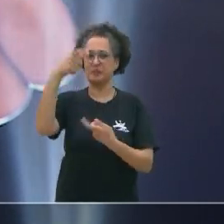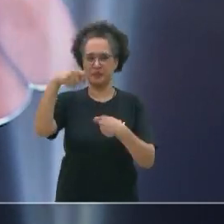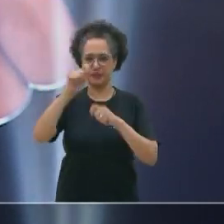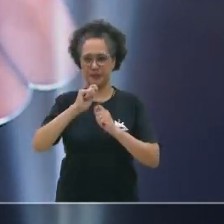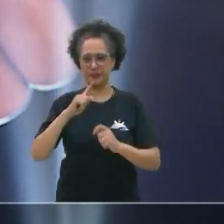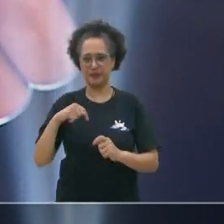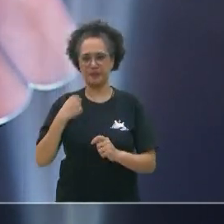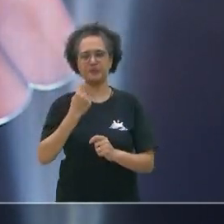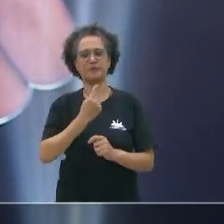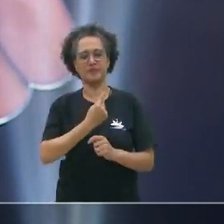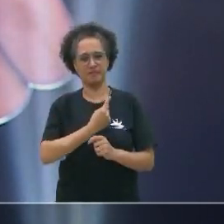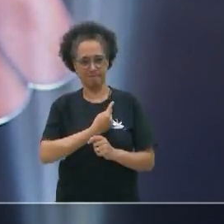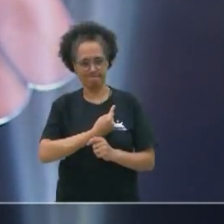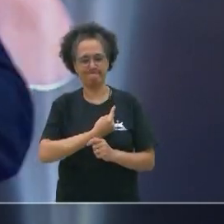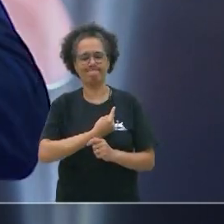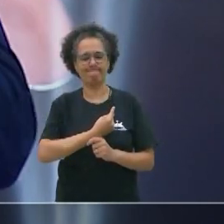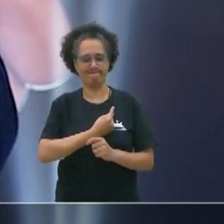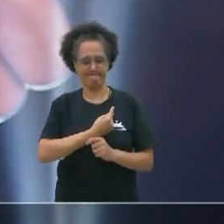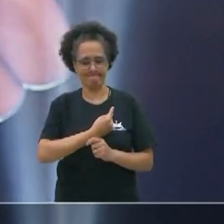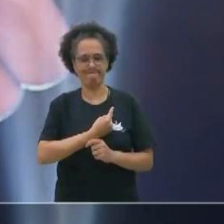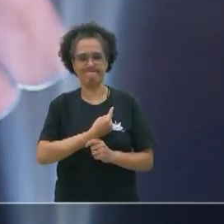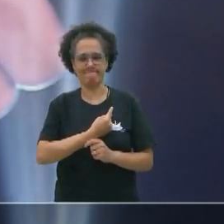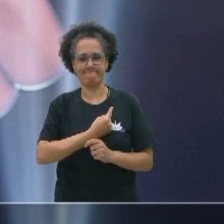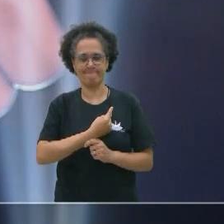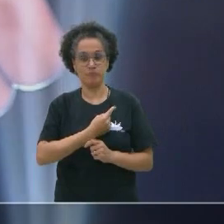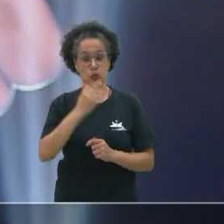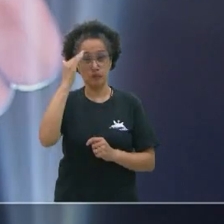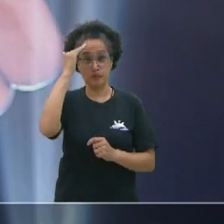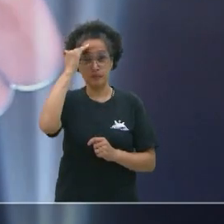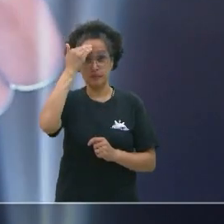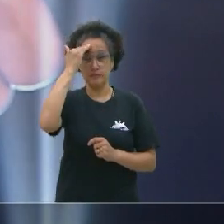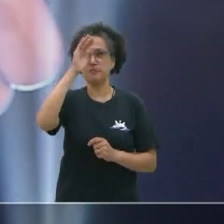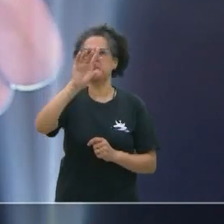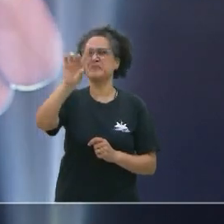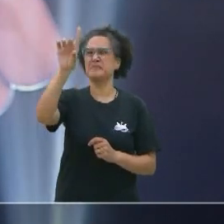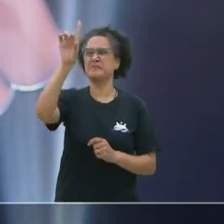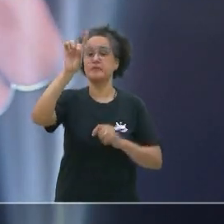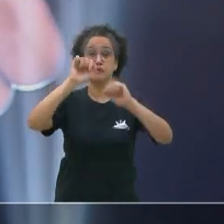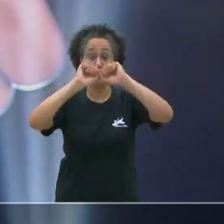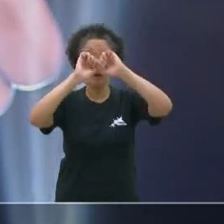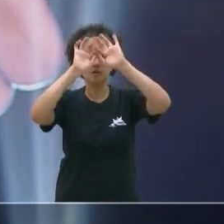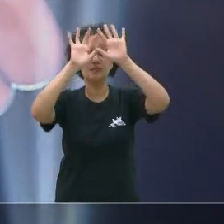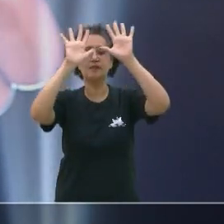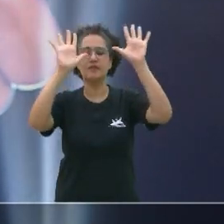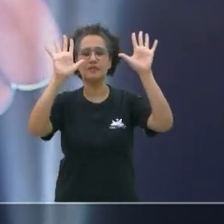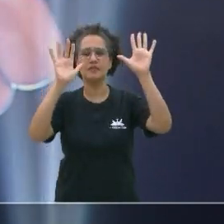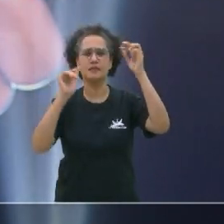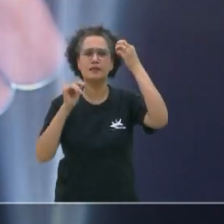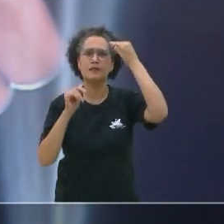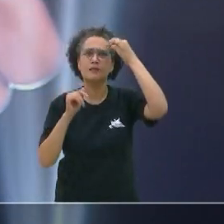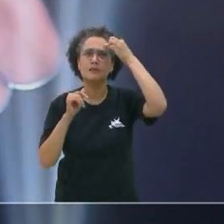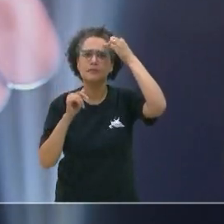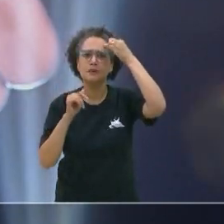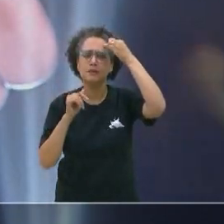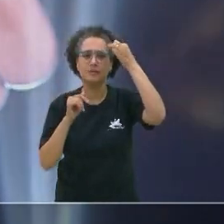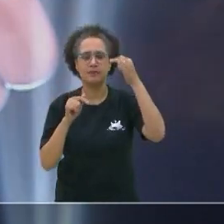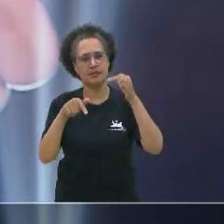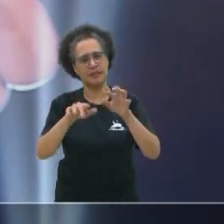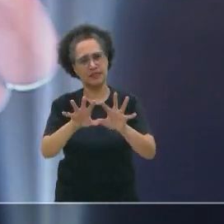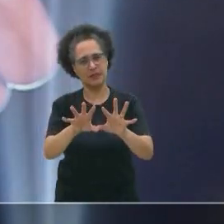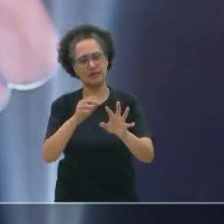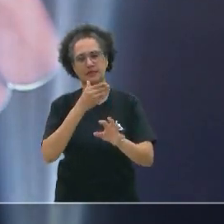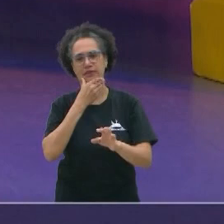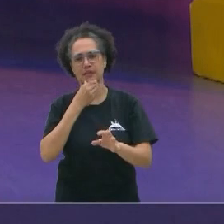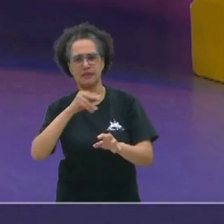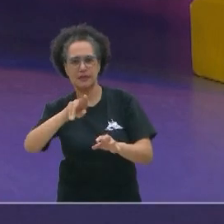A ciência divina, ela clareia a nossa mente. E assim, amados irmãos